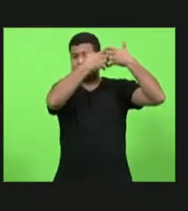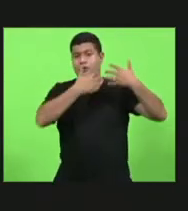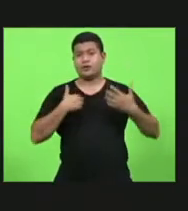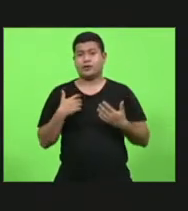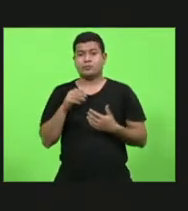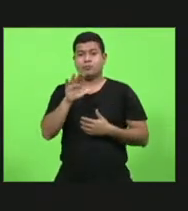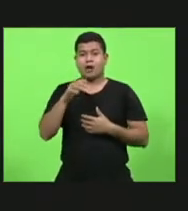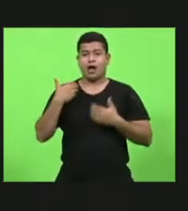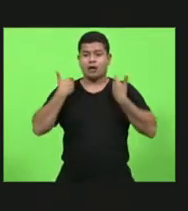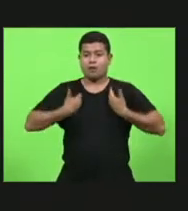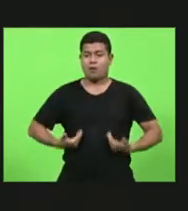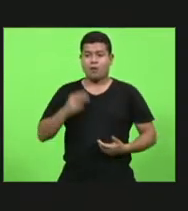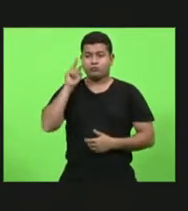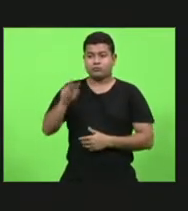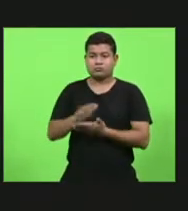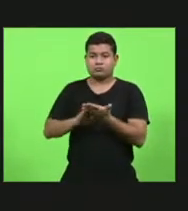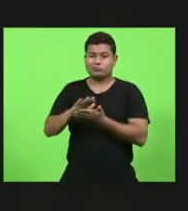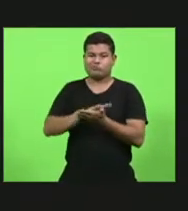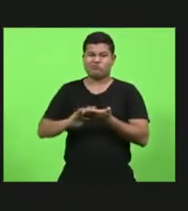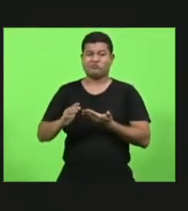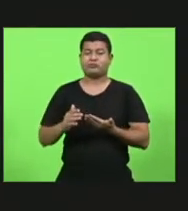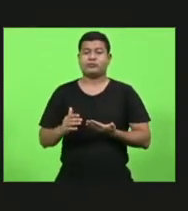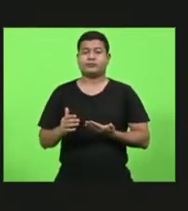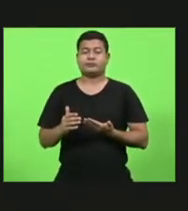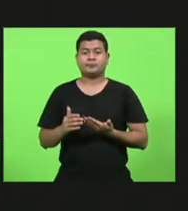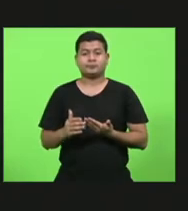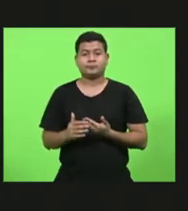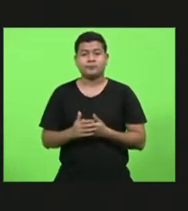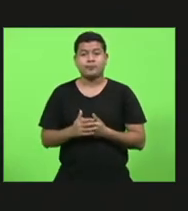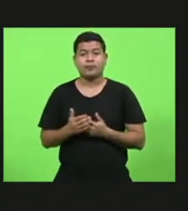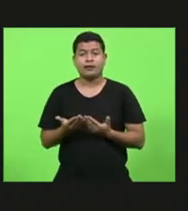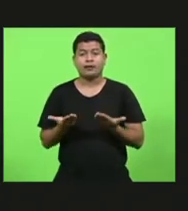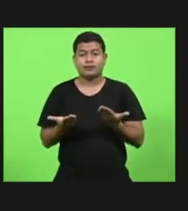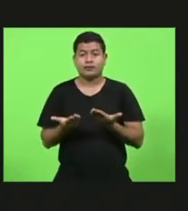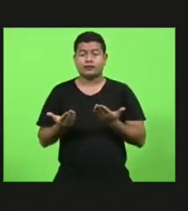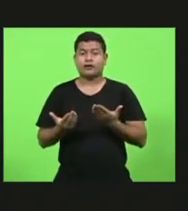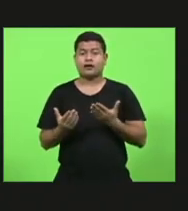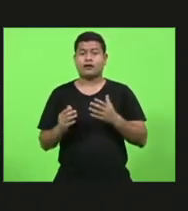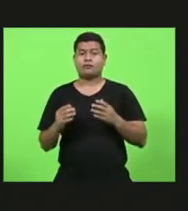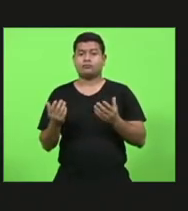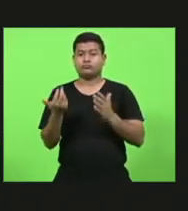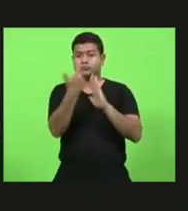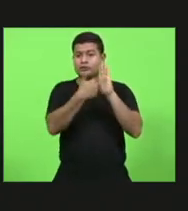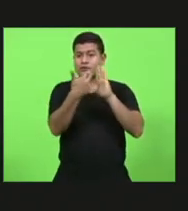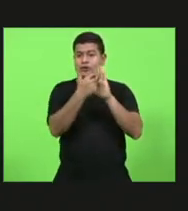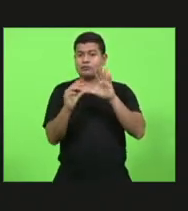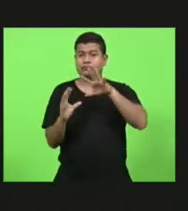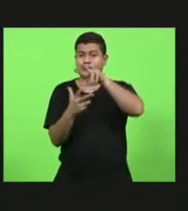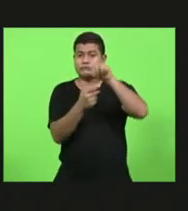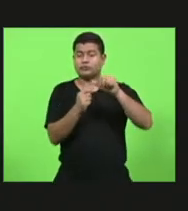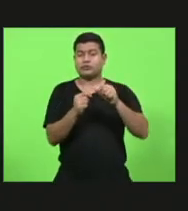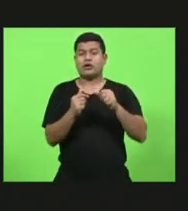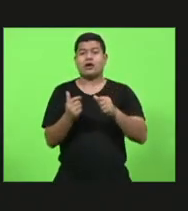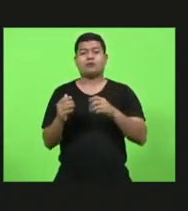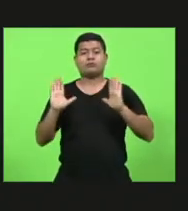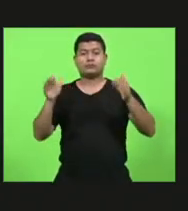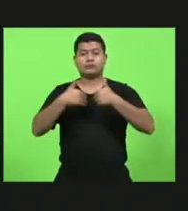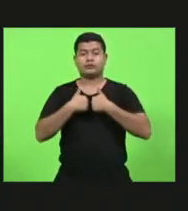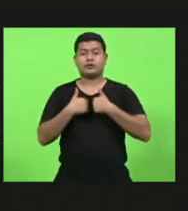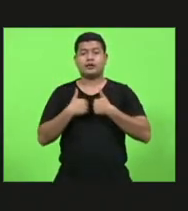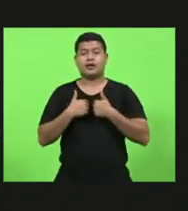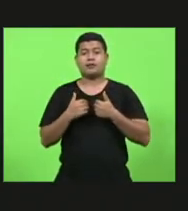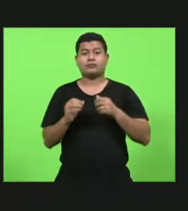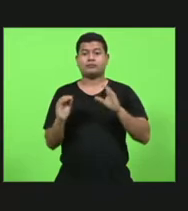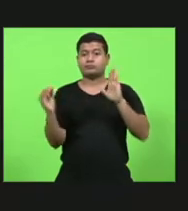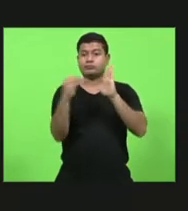fisicamente. Assim sendo, a inserção do símbolo mundial do transtorno do espectro autista nas placas de atendimento prioritário